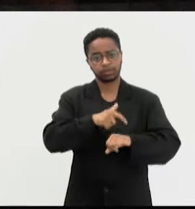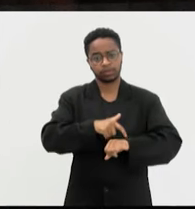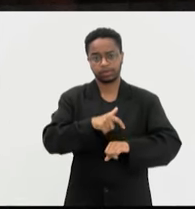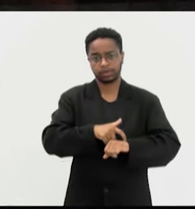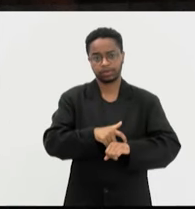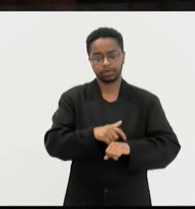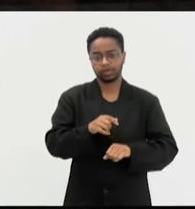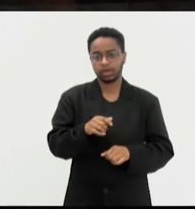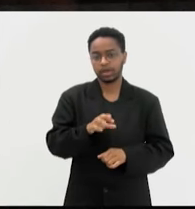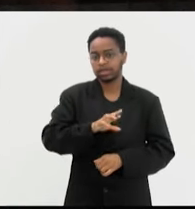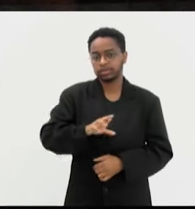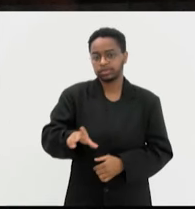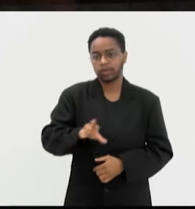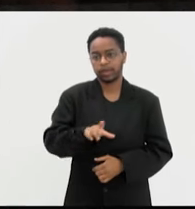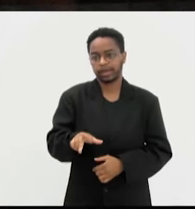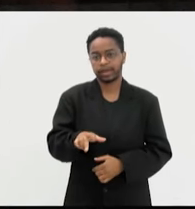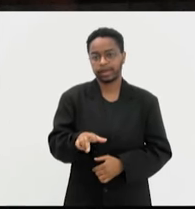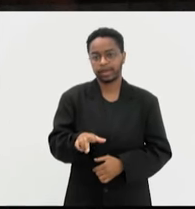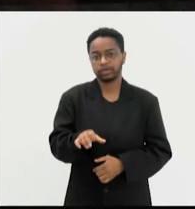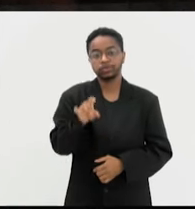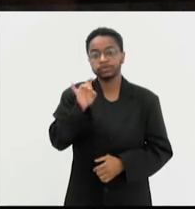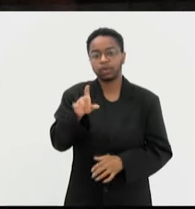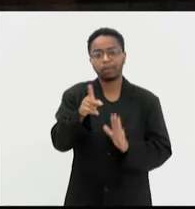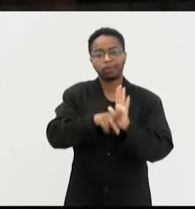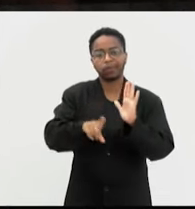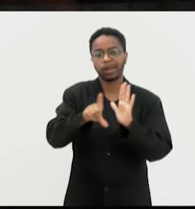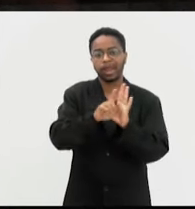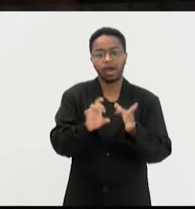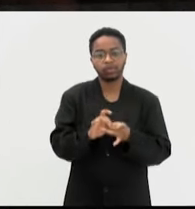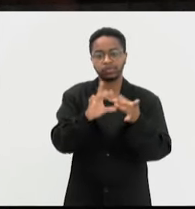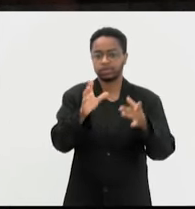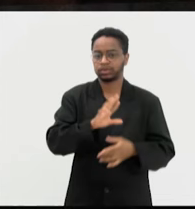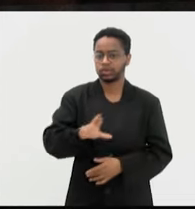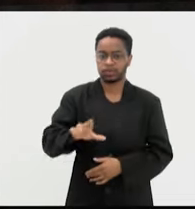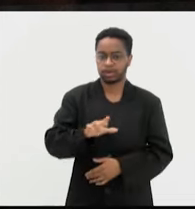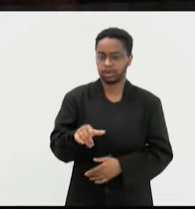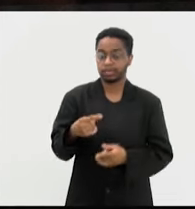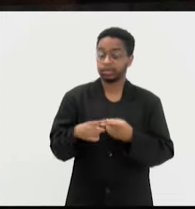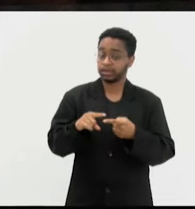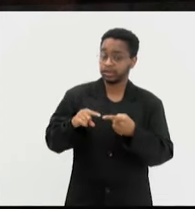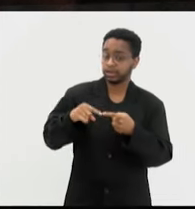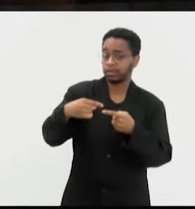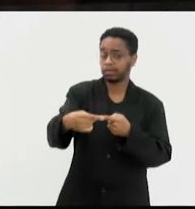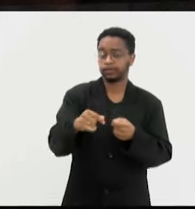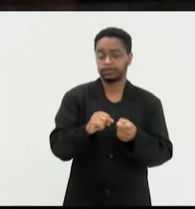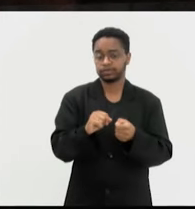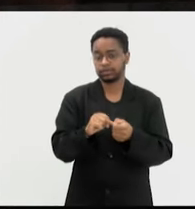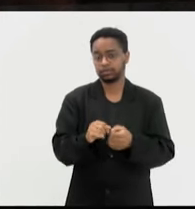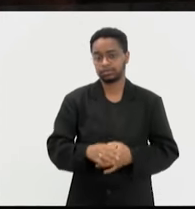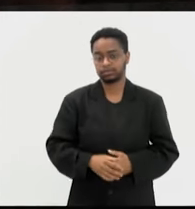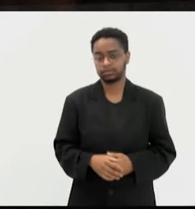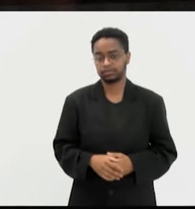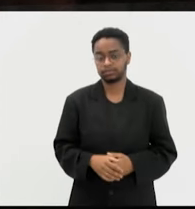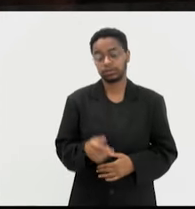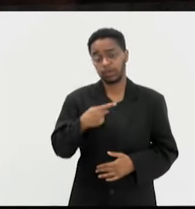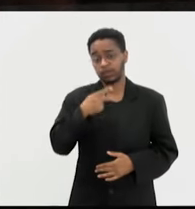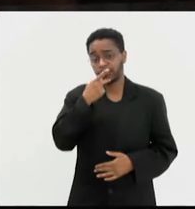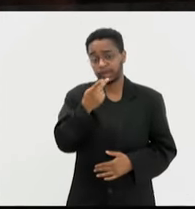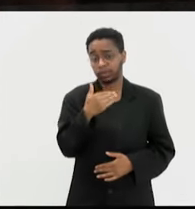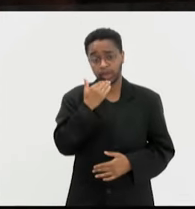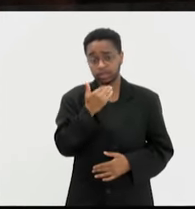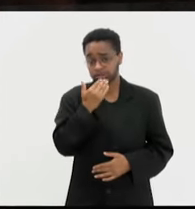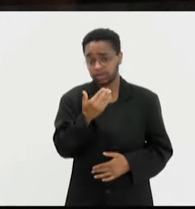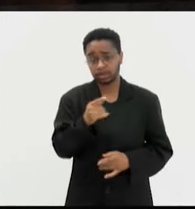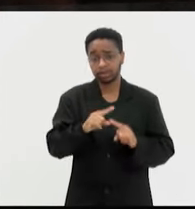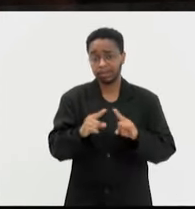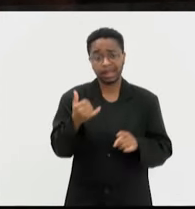era simplesmente um projeto de lei autorizativo foi que fizeram posterior a minha pessoa e eu falei não vai adiantar eu me lembro que